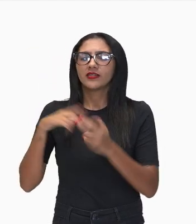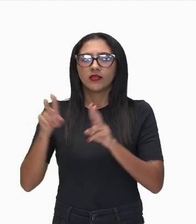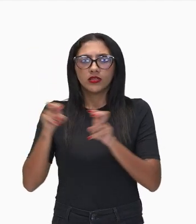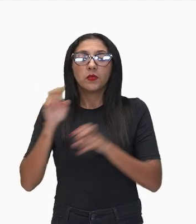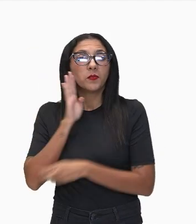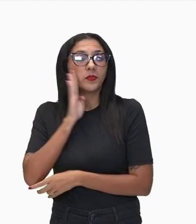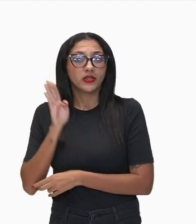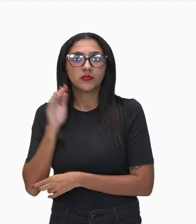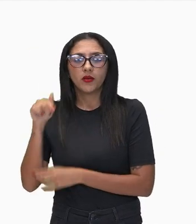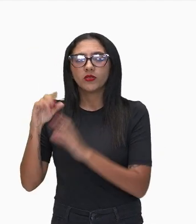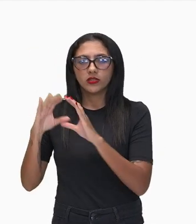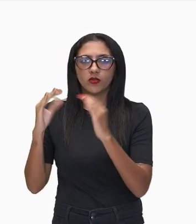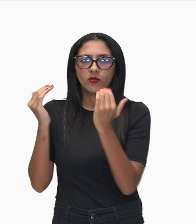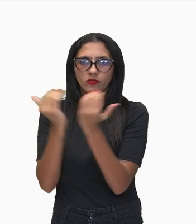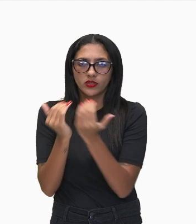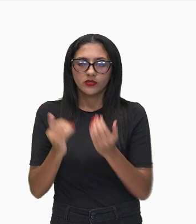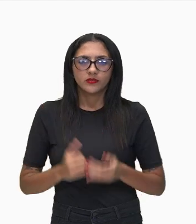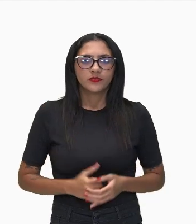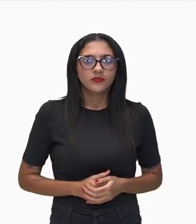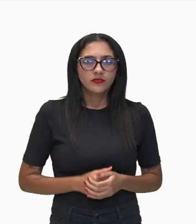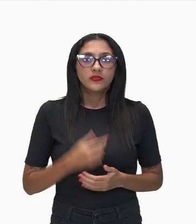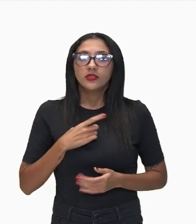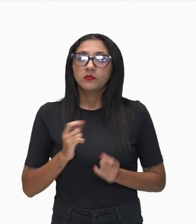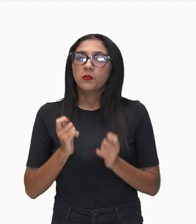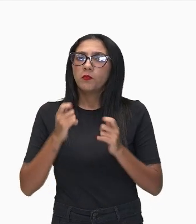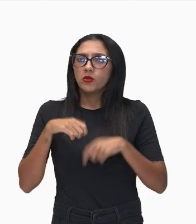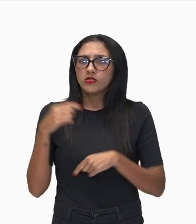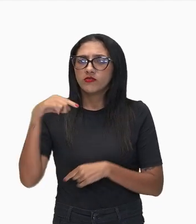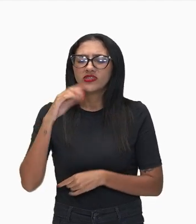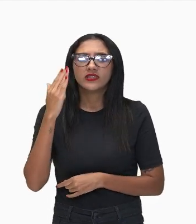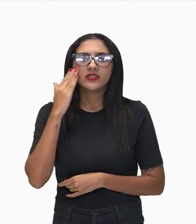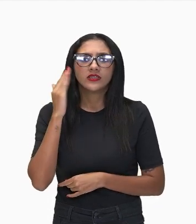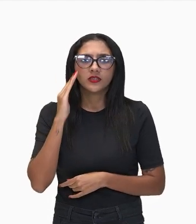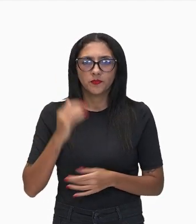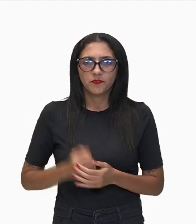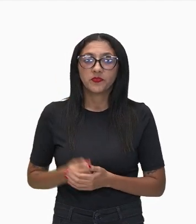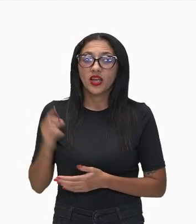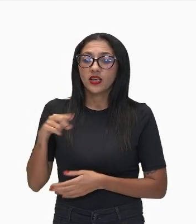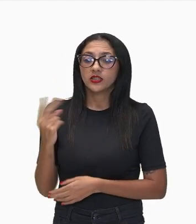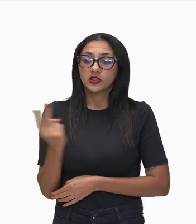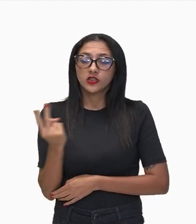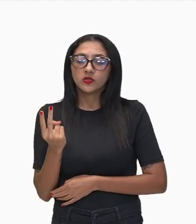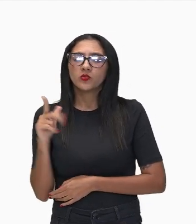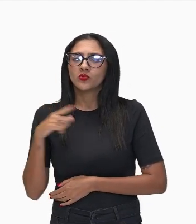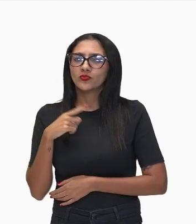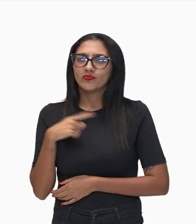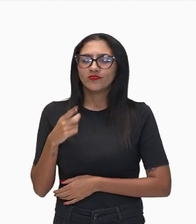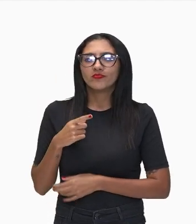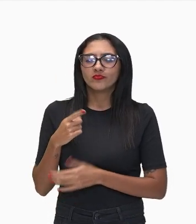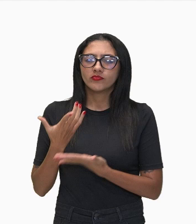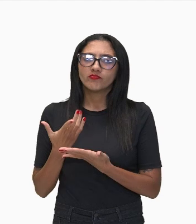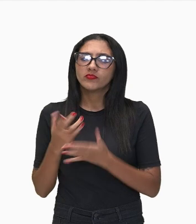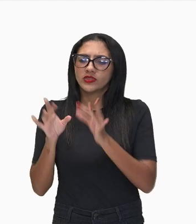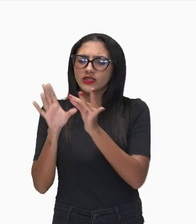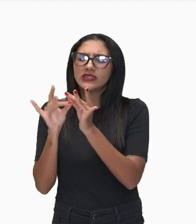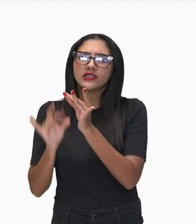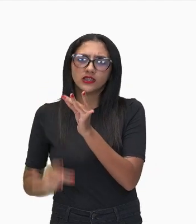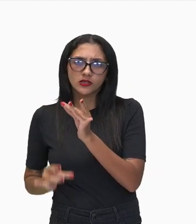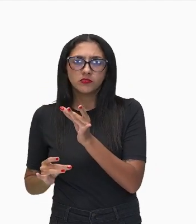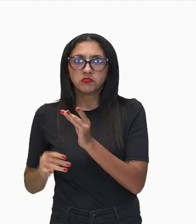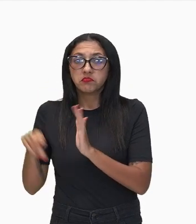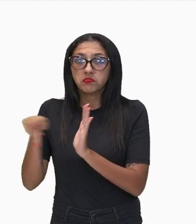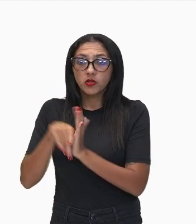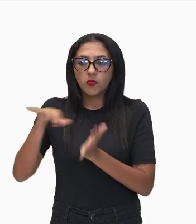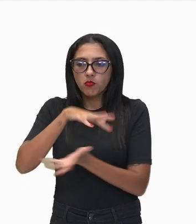clima. Então, para que nós possamos entender melhor, a geopolítica ela é mais abrangente e global. Então,